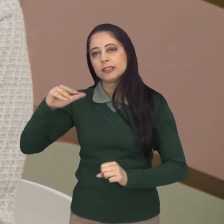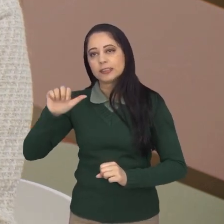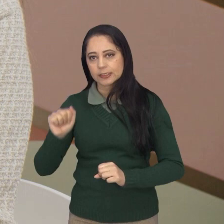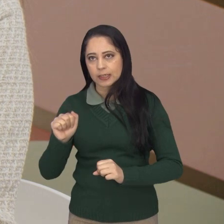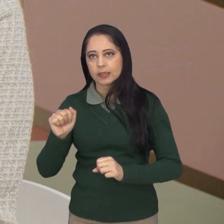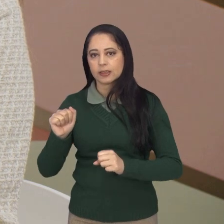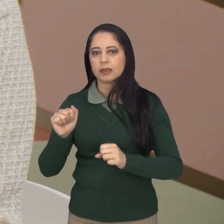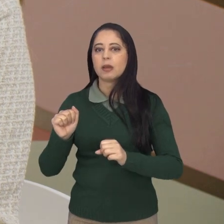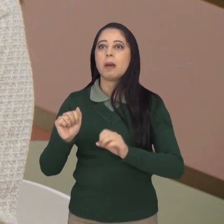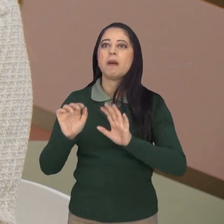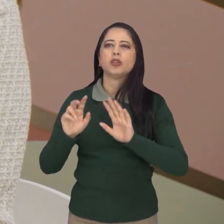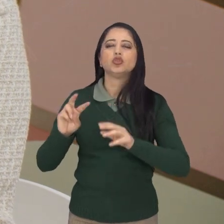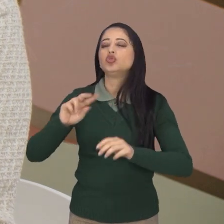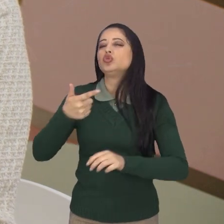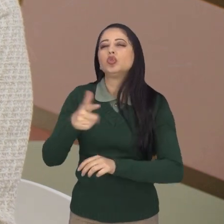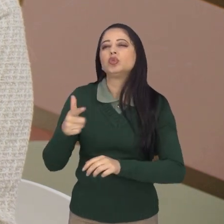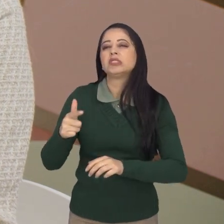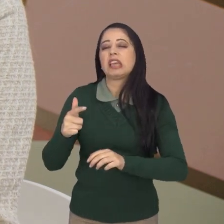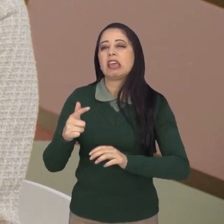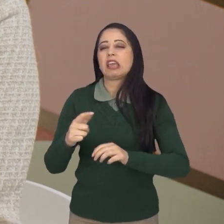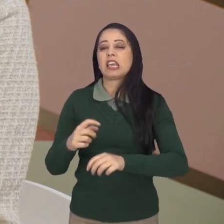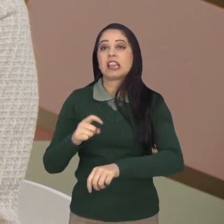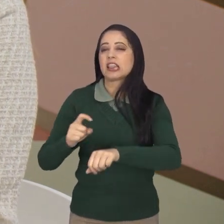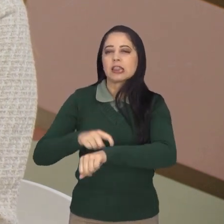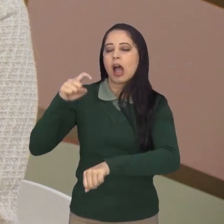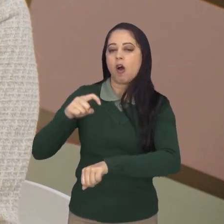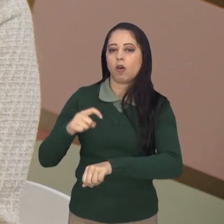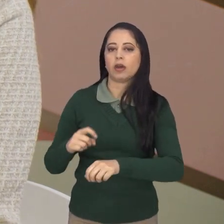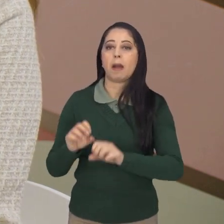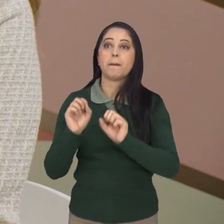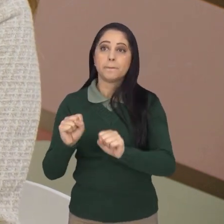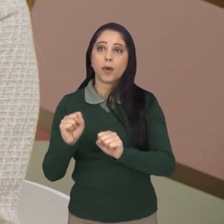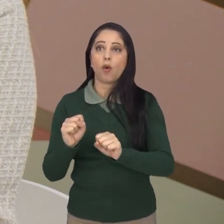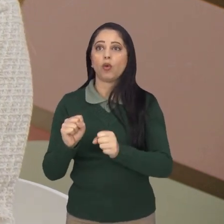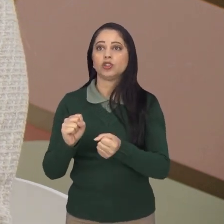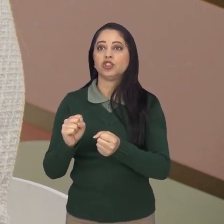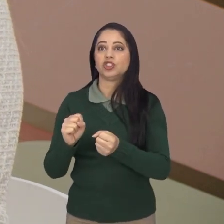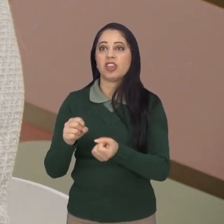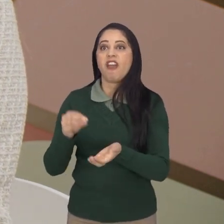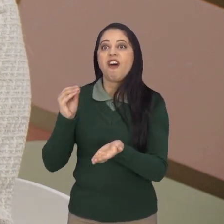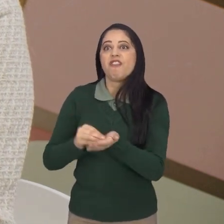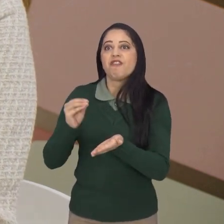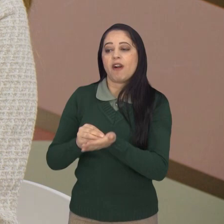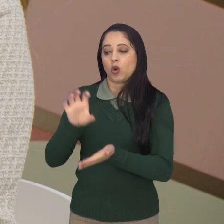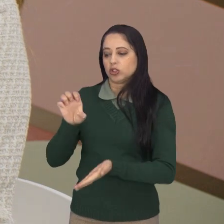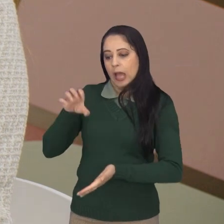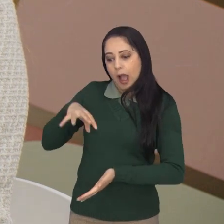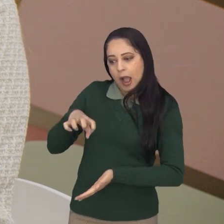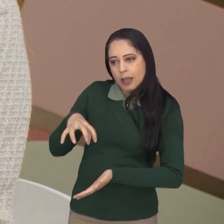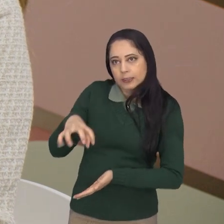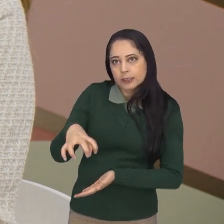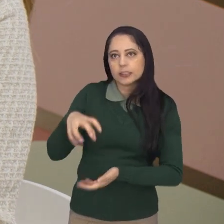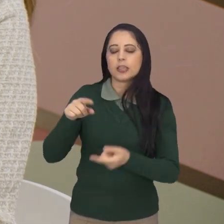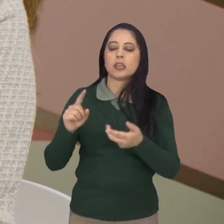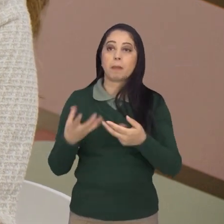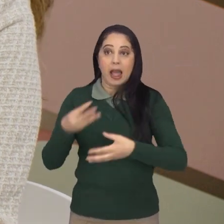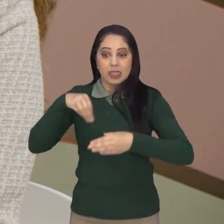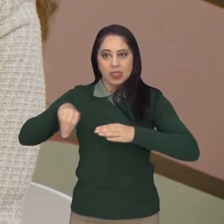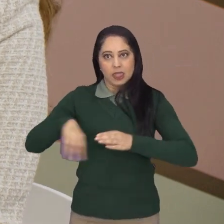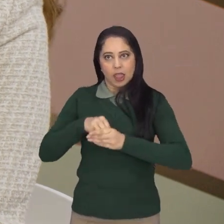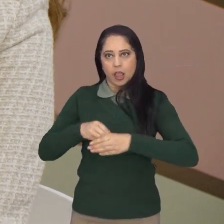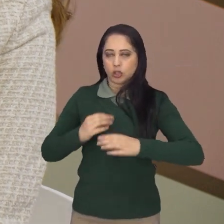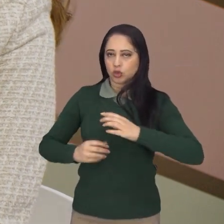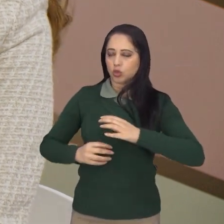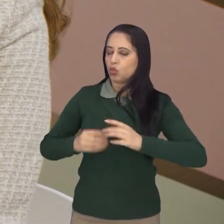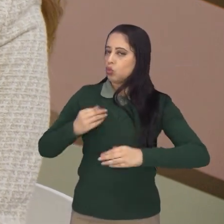o sistema imunológico, não vai ter uma memória. Então ela pode ser falta de enzimas, né, reações enzimáticas, ela pode ser